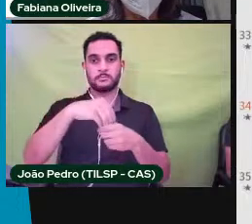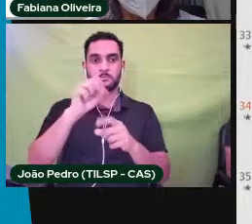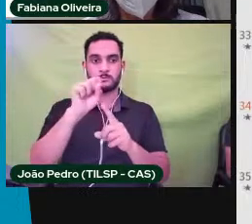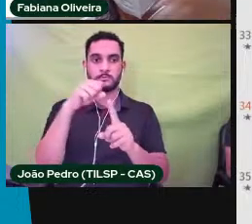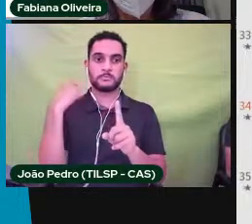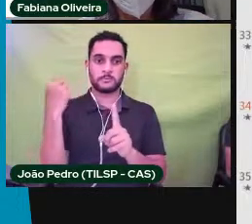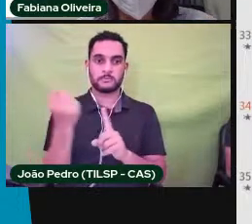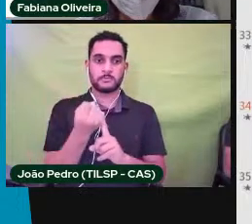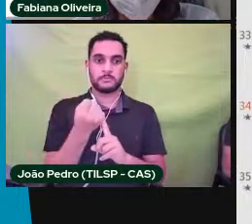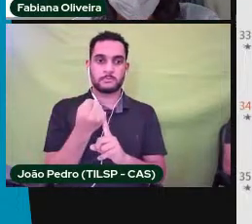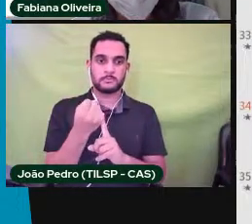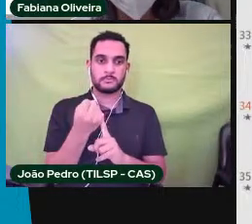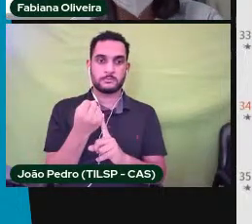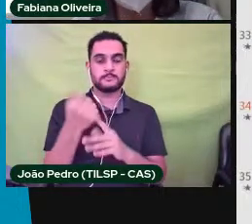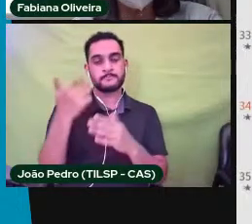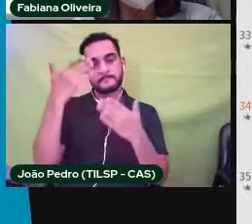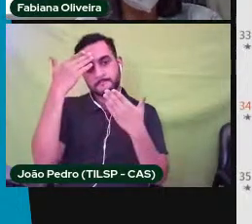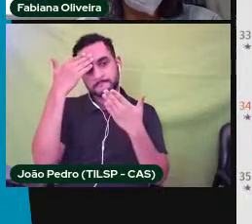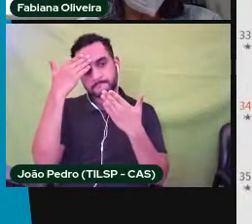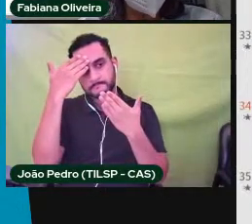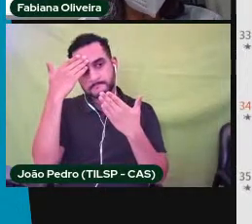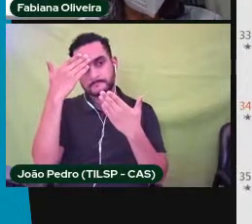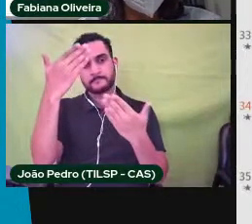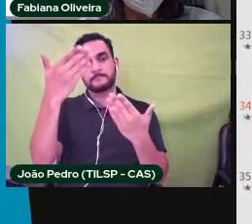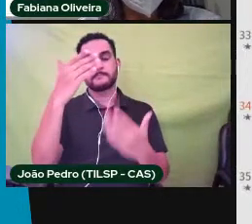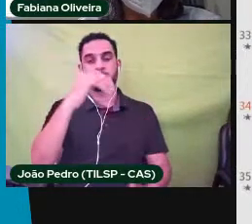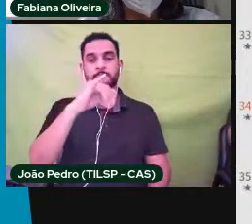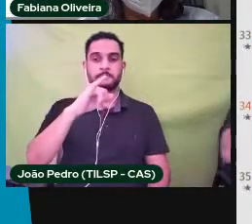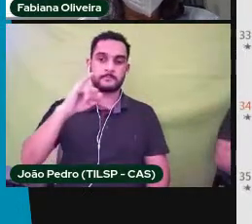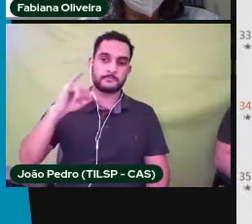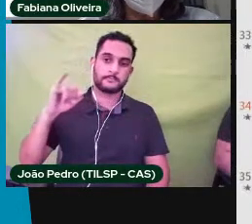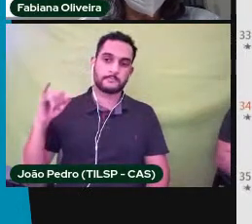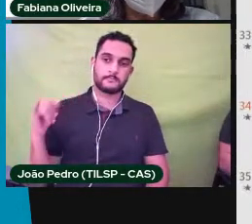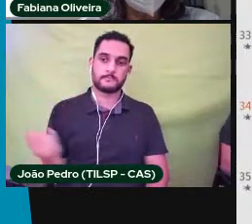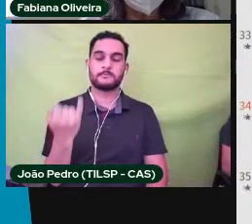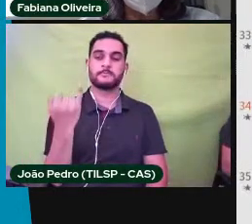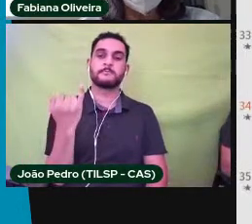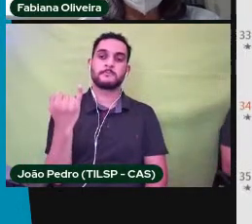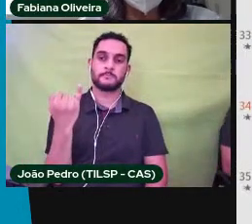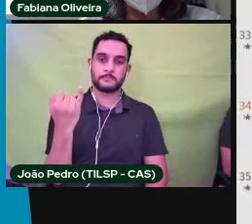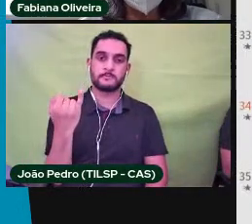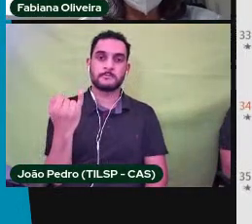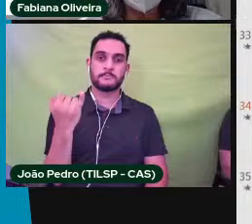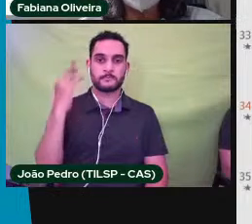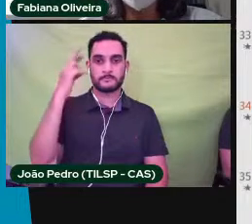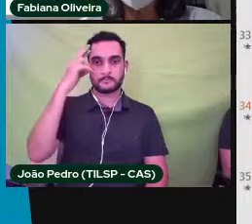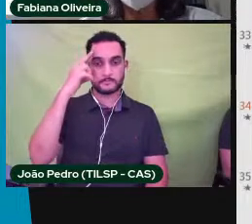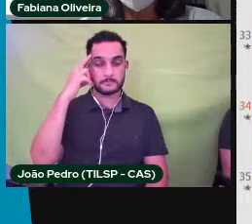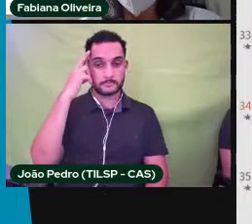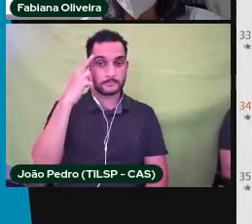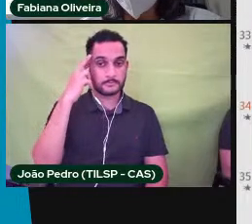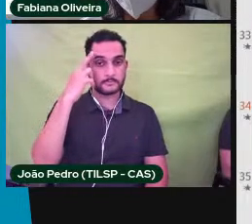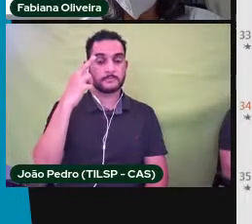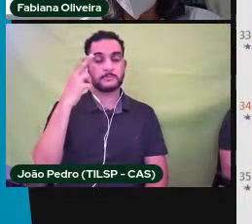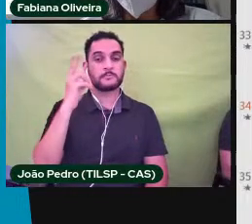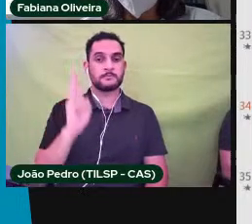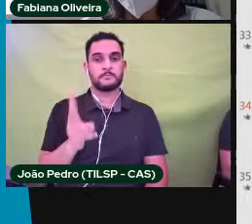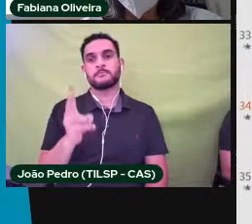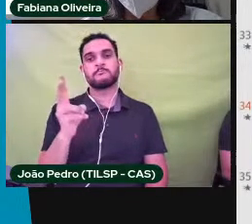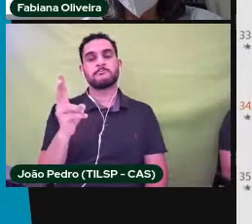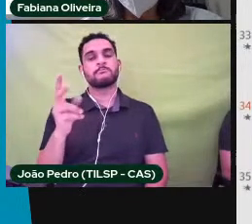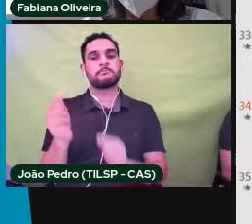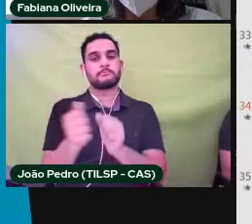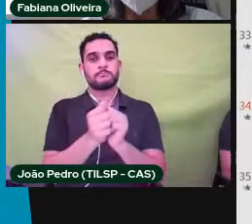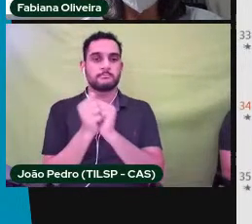benefício. Meu muito obrigado pela oportunidade e que essa reflexão ela continue conosco. Para